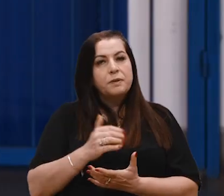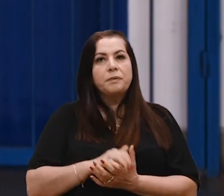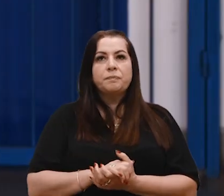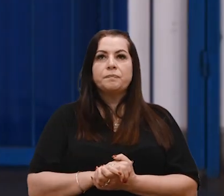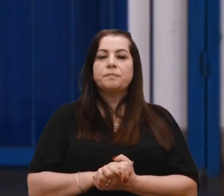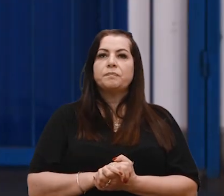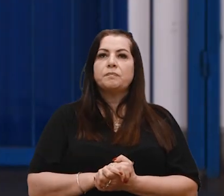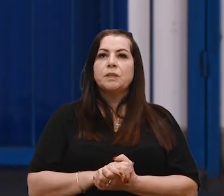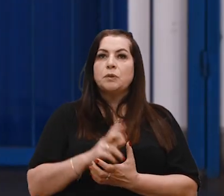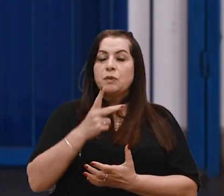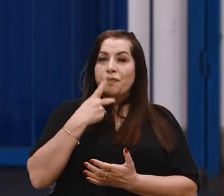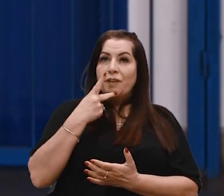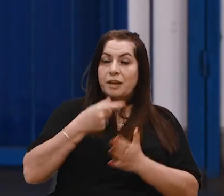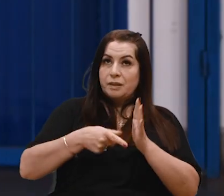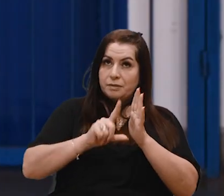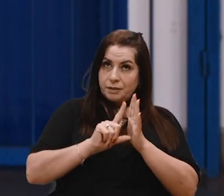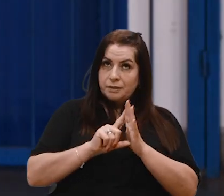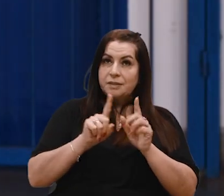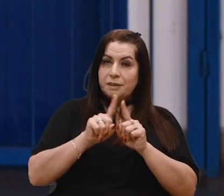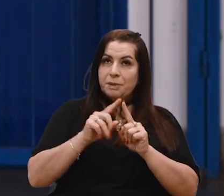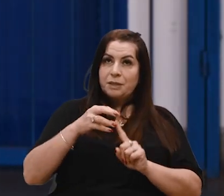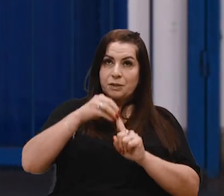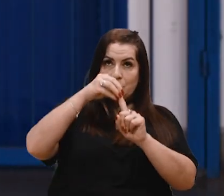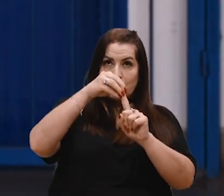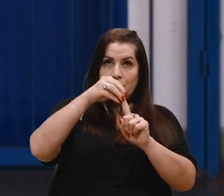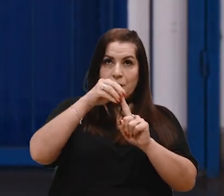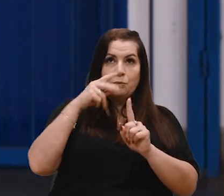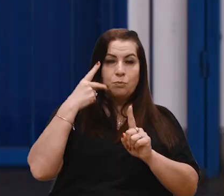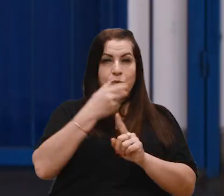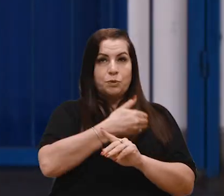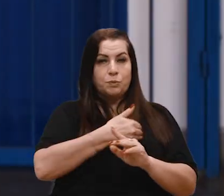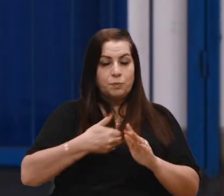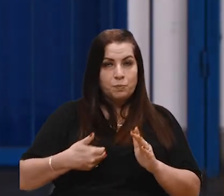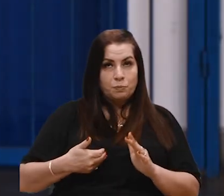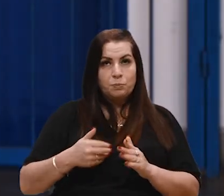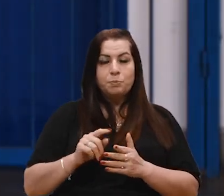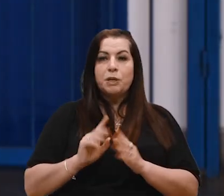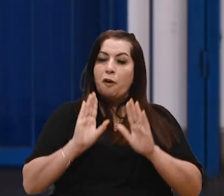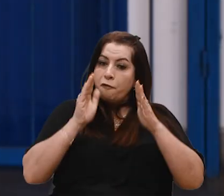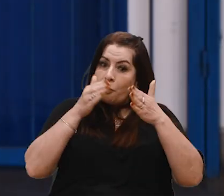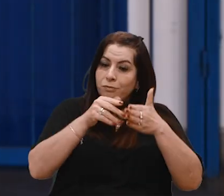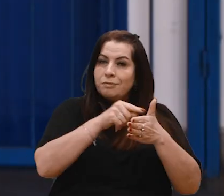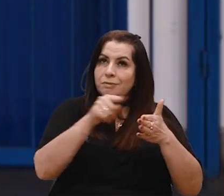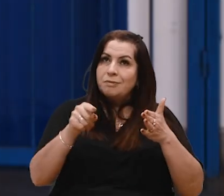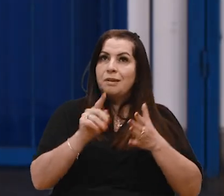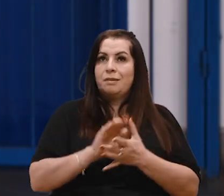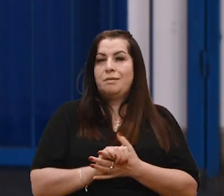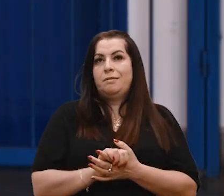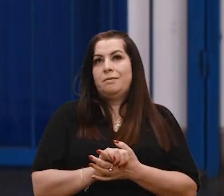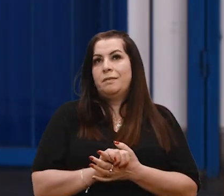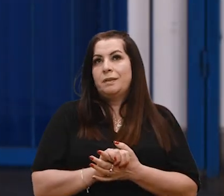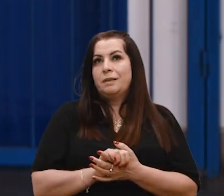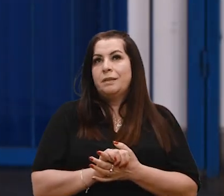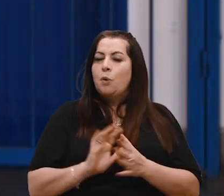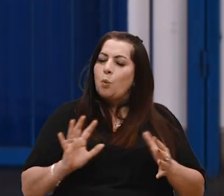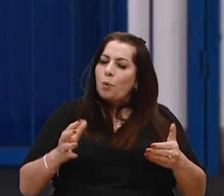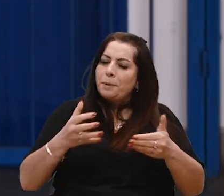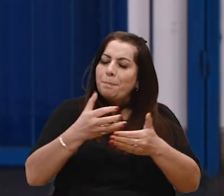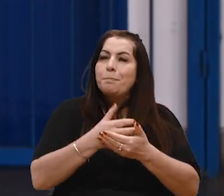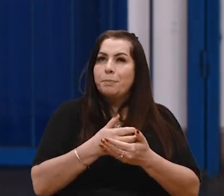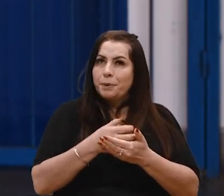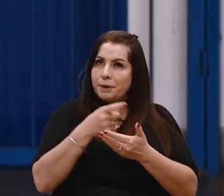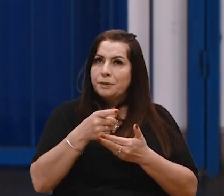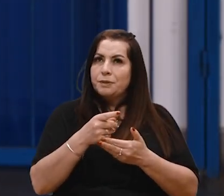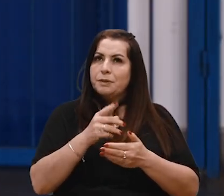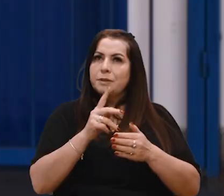Estela, aproveitando na sua fala anterior também, que destacou a questão das políticas públicas voltadas